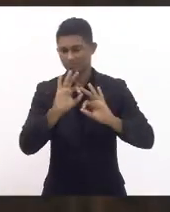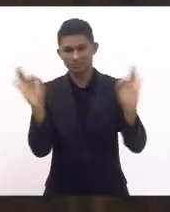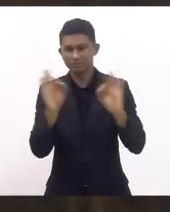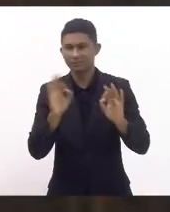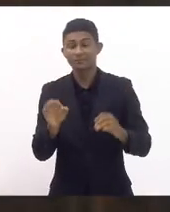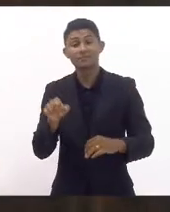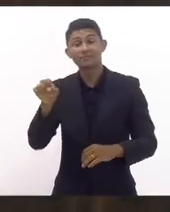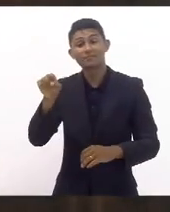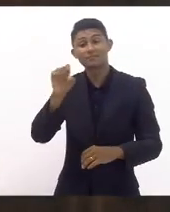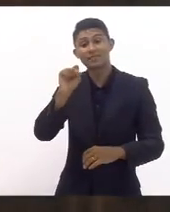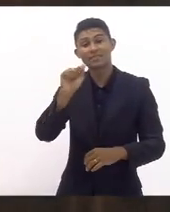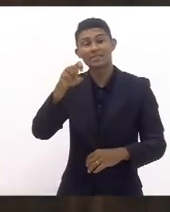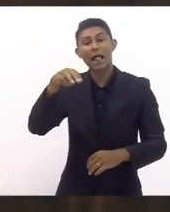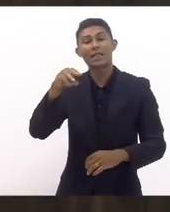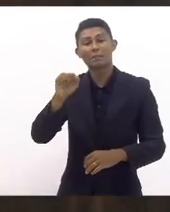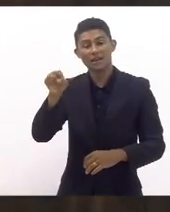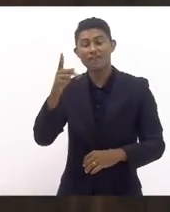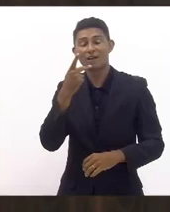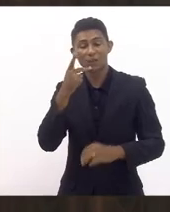polícia.